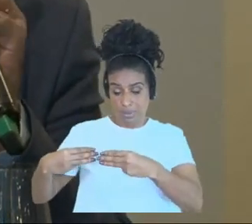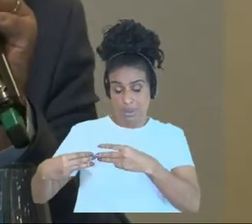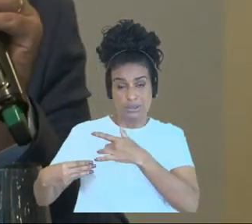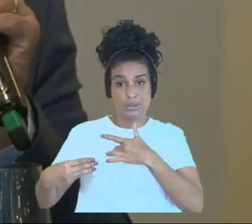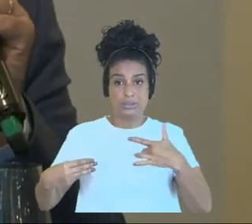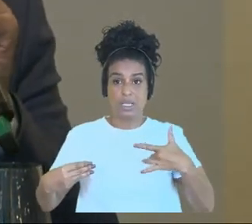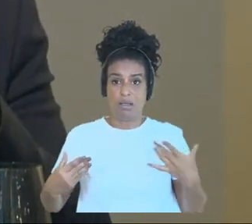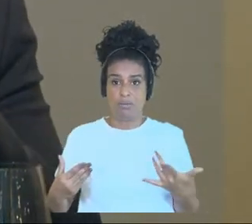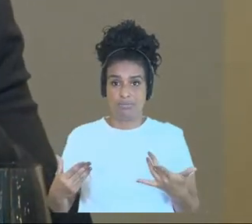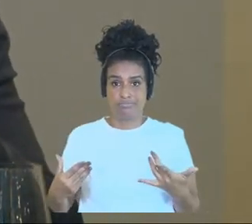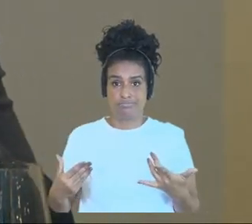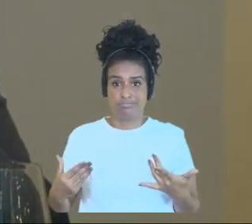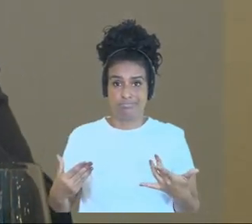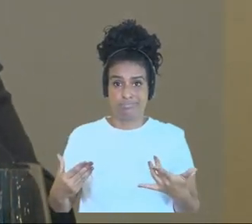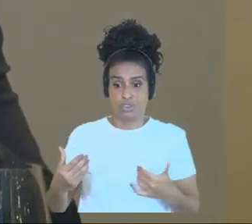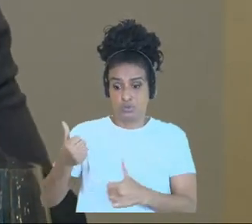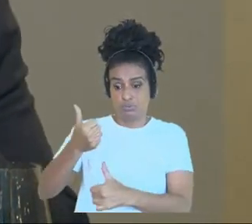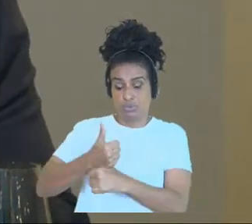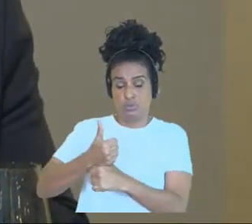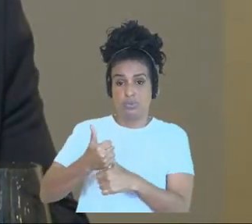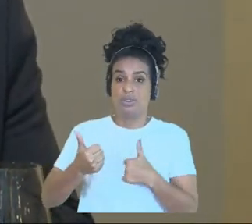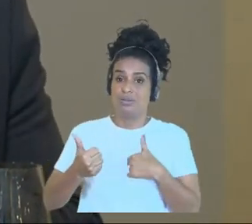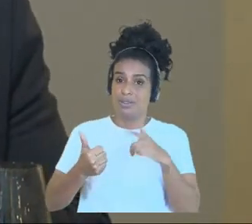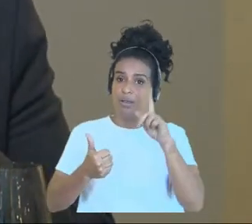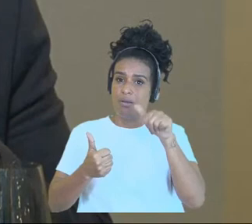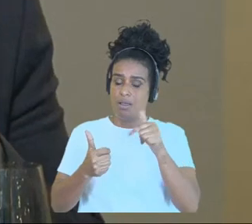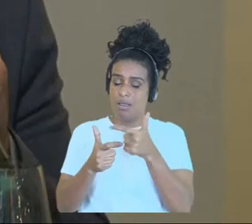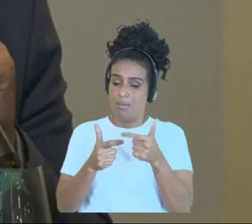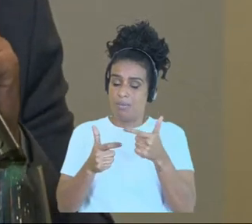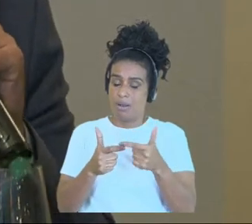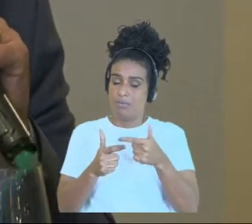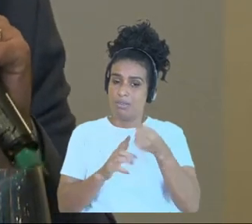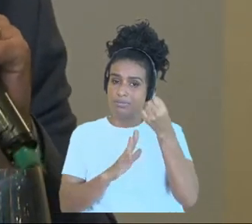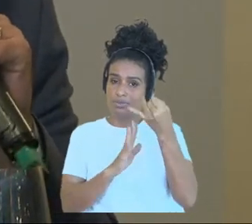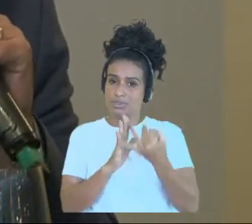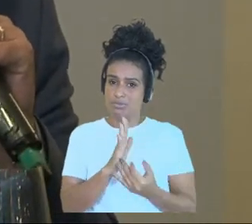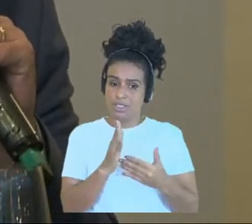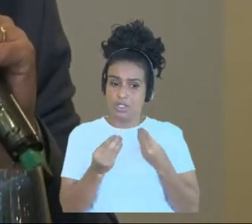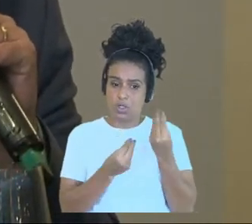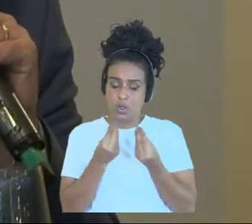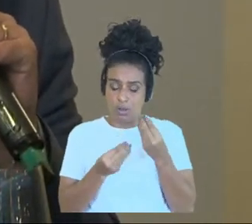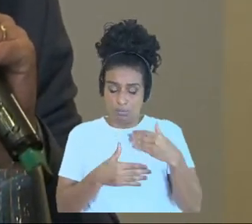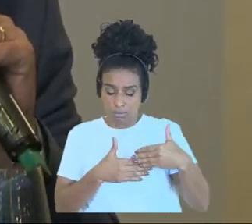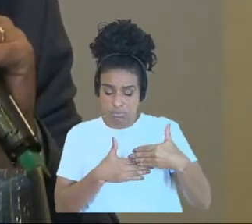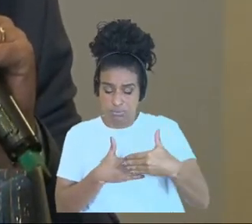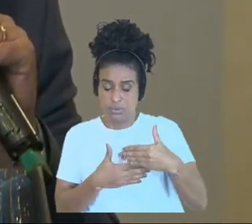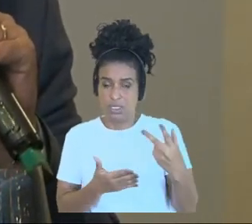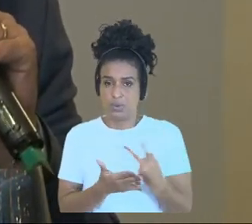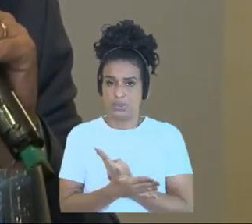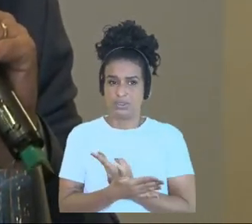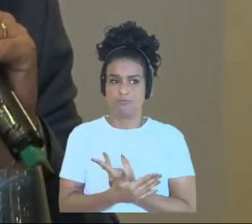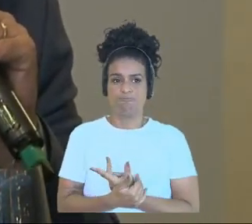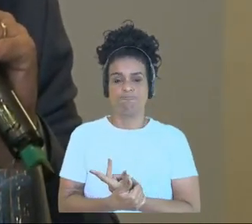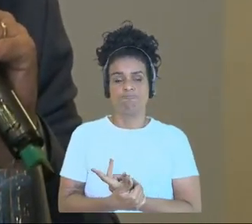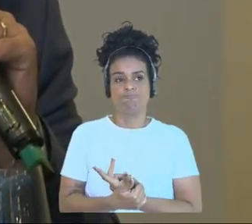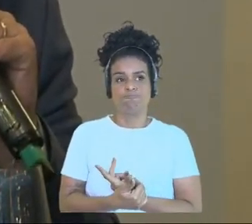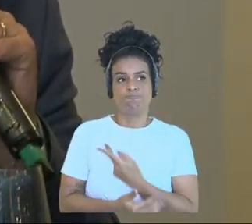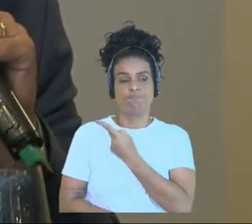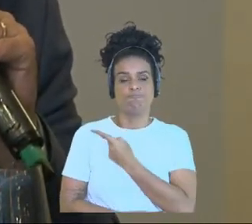Então, essa é a grande questão que talvez explique um pouco do processo. O presidente Lula ele tem